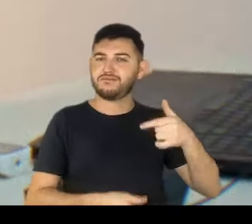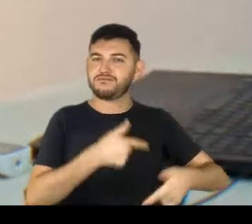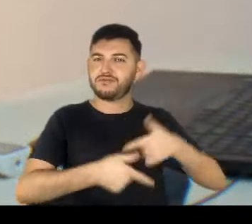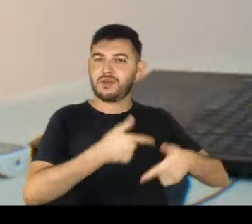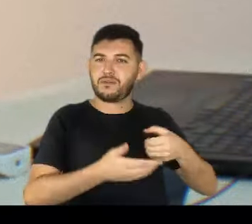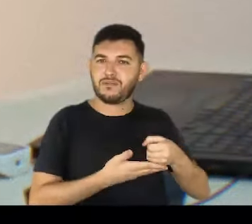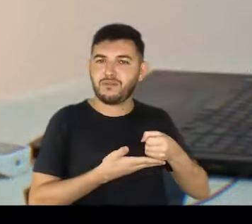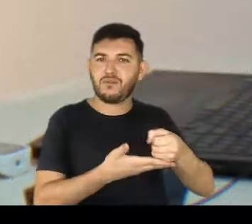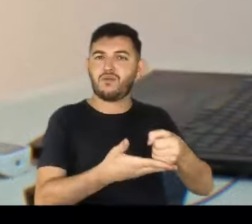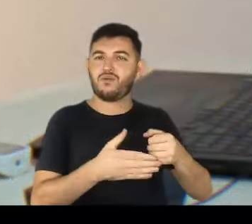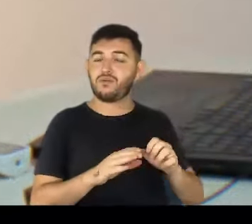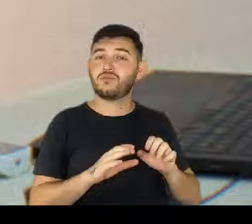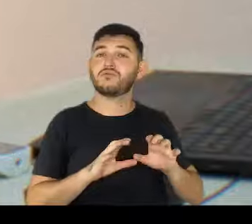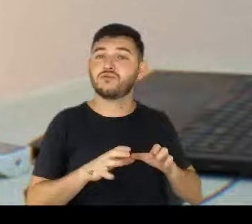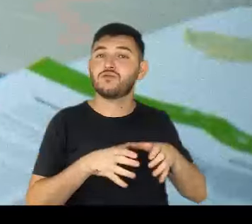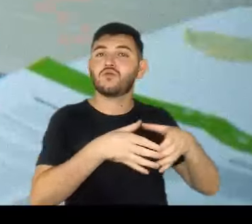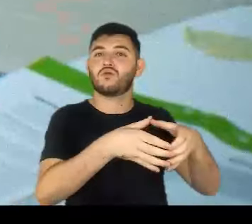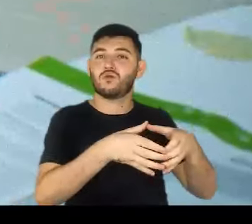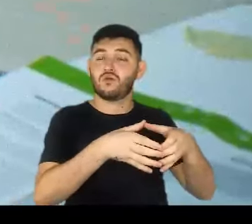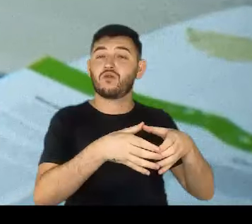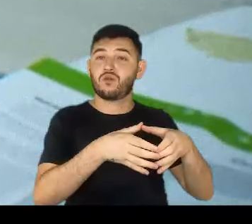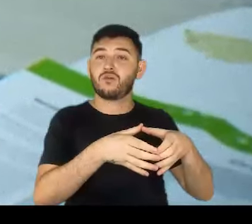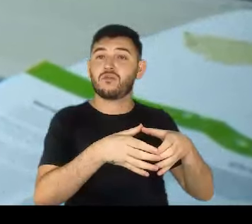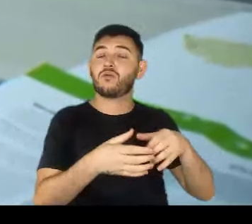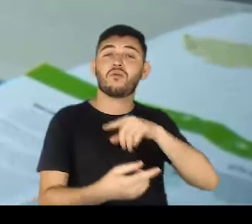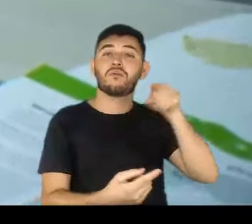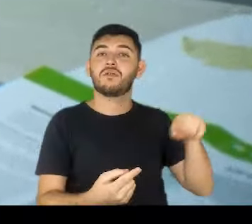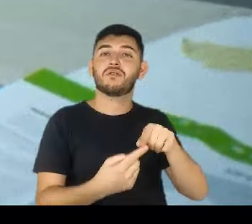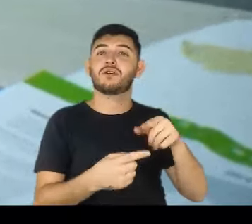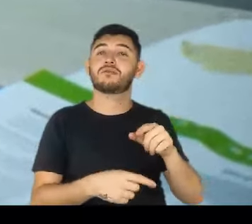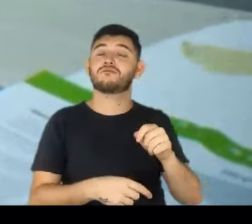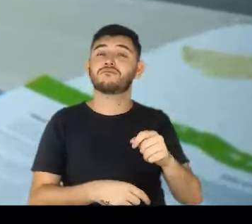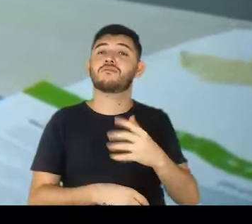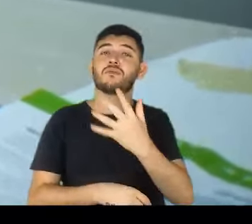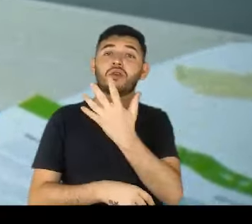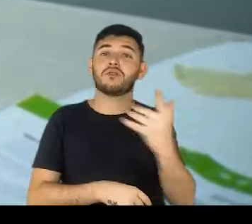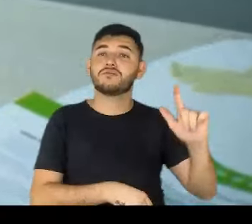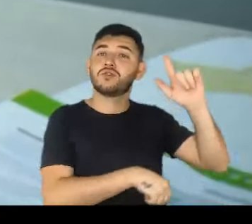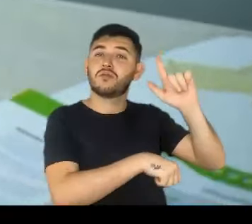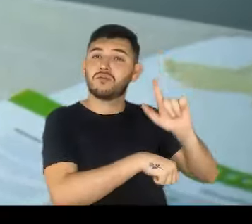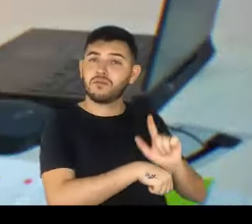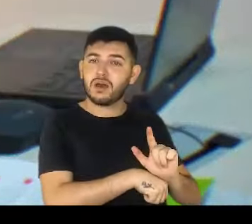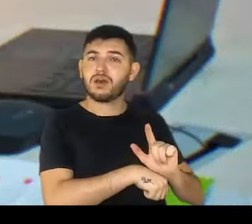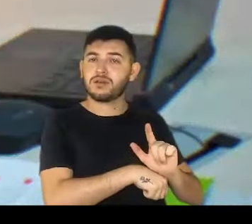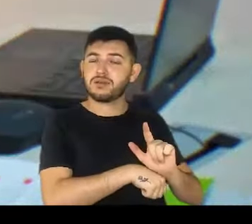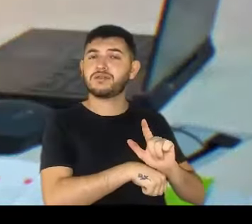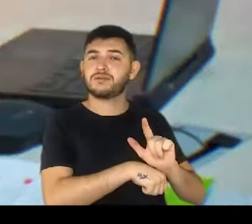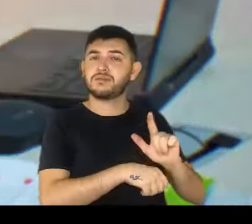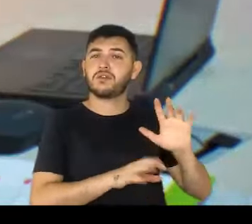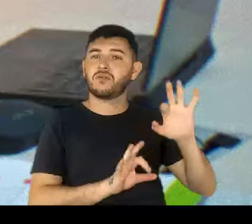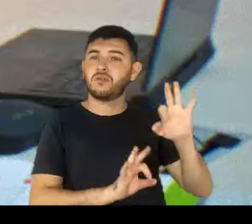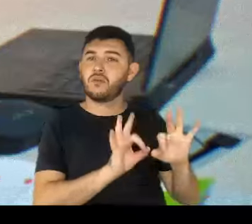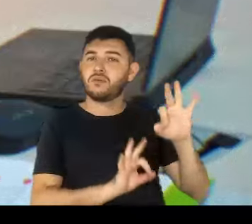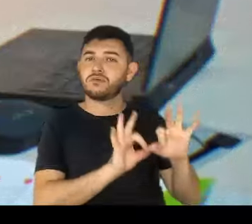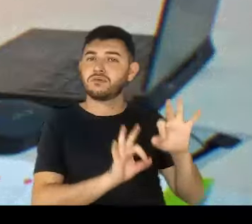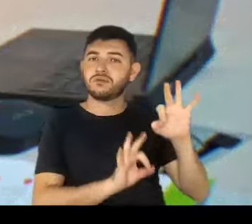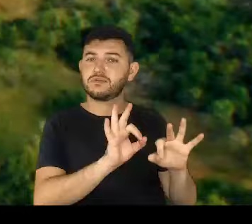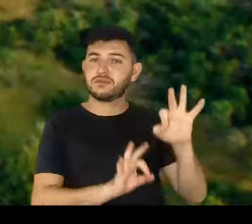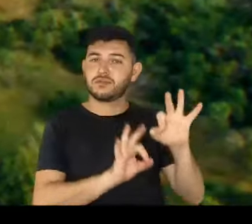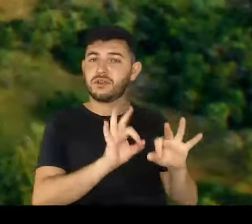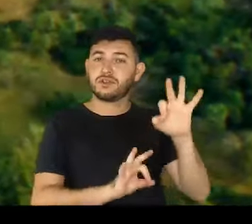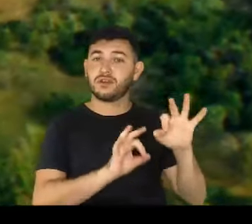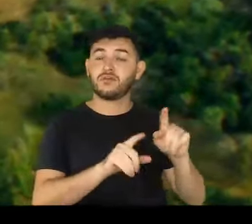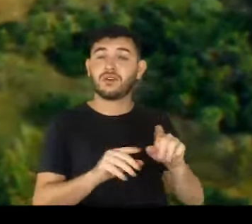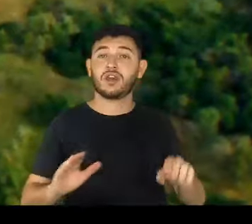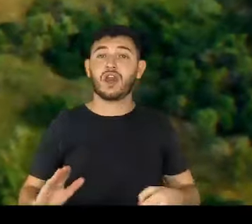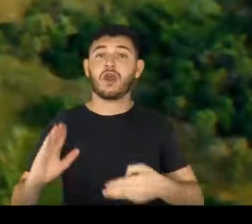relevante, digamos, da equipe da coordenação científica do Geoparque para implementar, né, para que esse